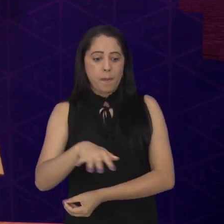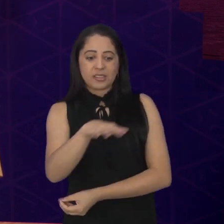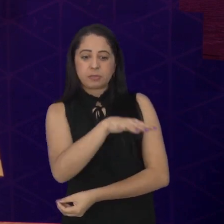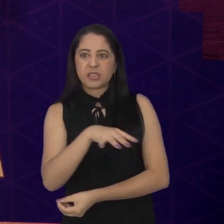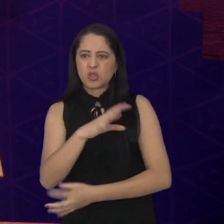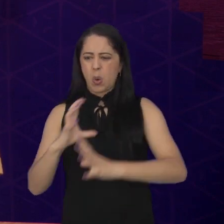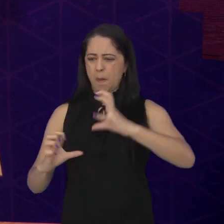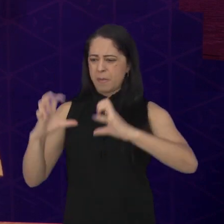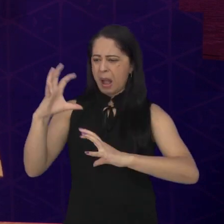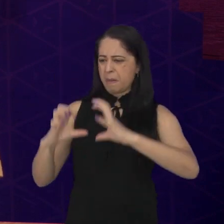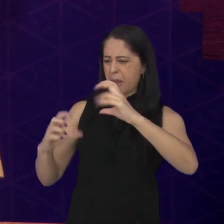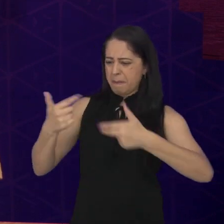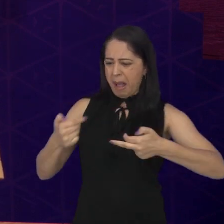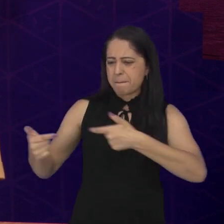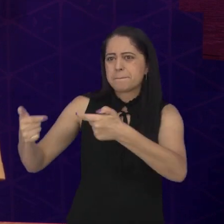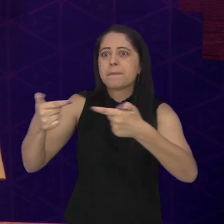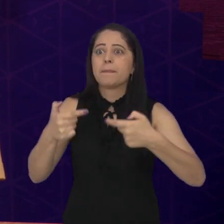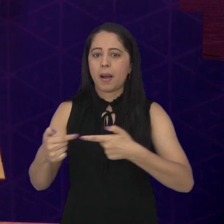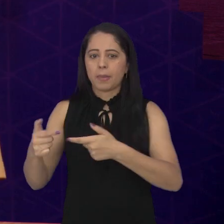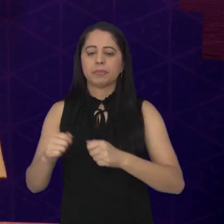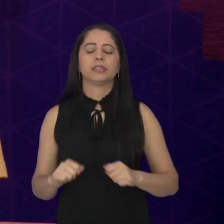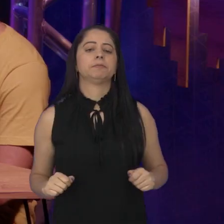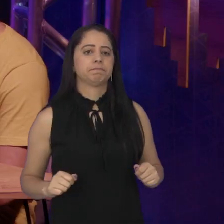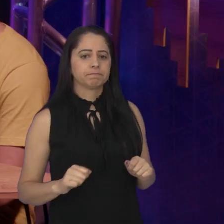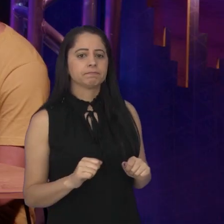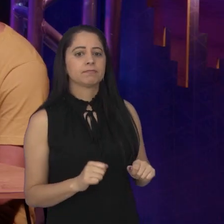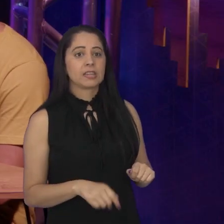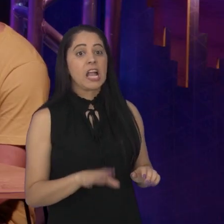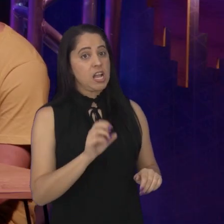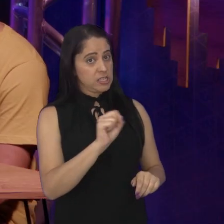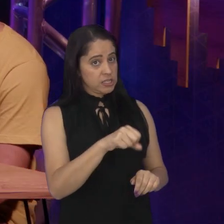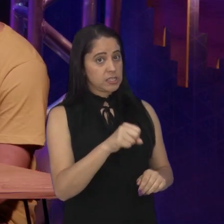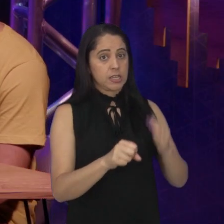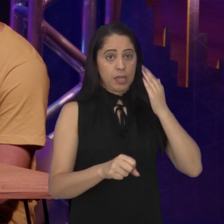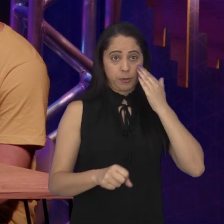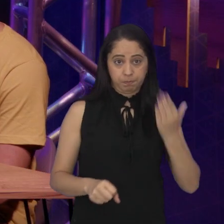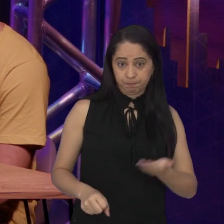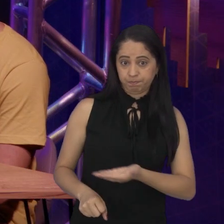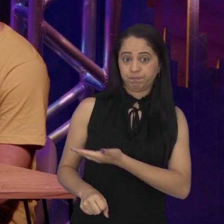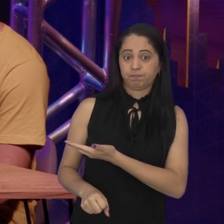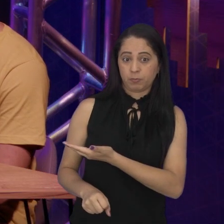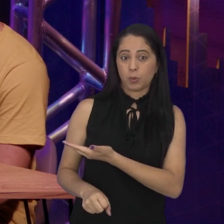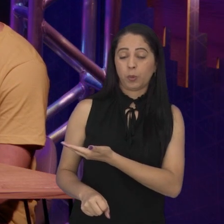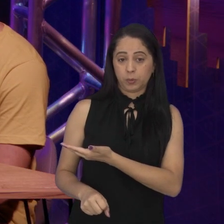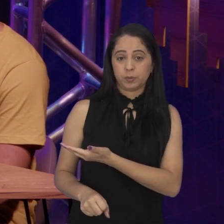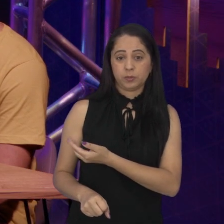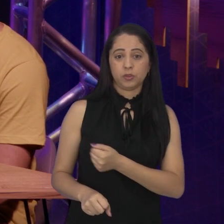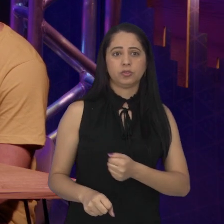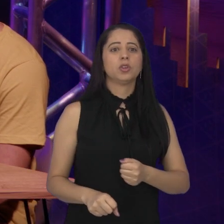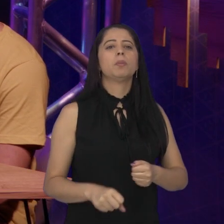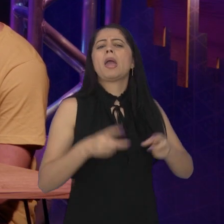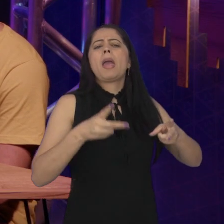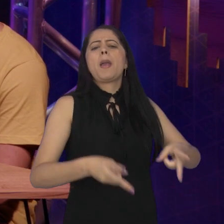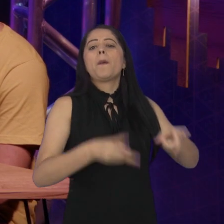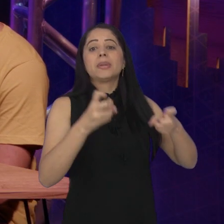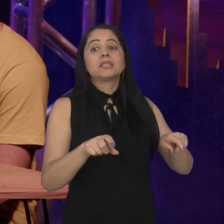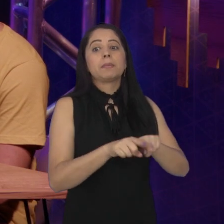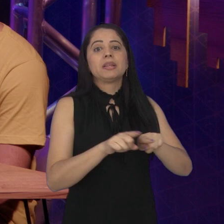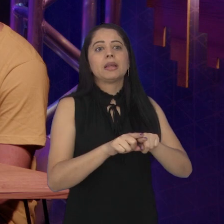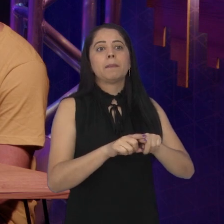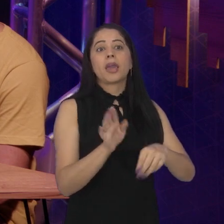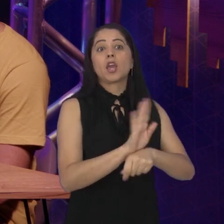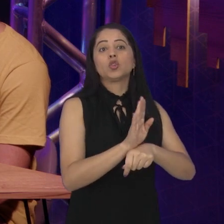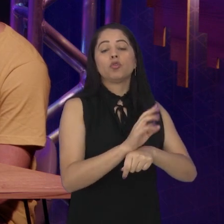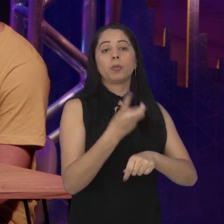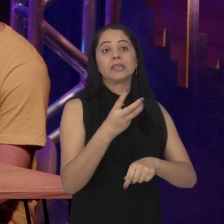literalmente luta entre si. E todo esse cenário, né, que Jogos Vorazes traz e que eu vejo muito